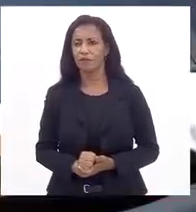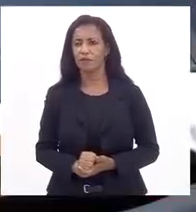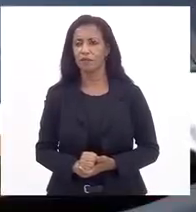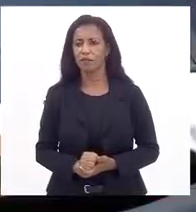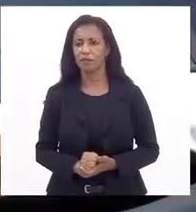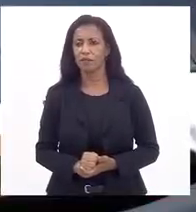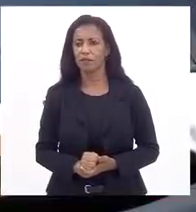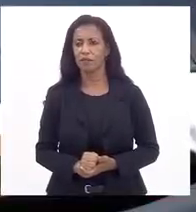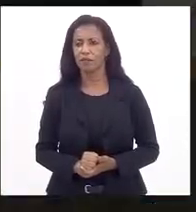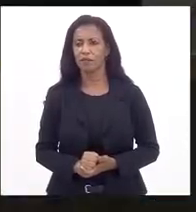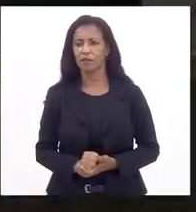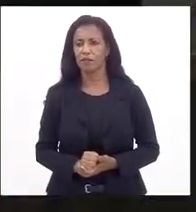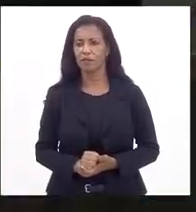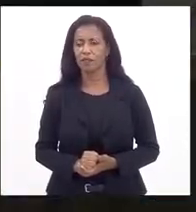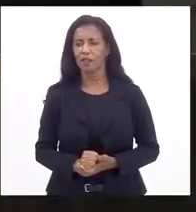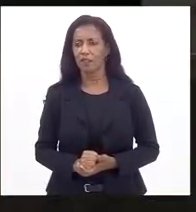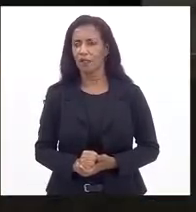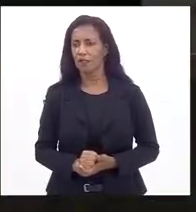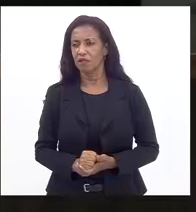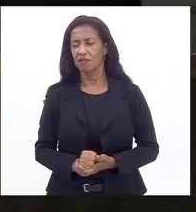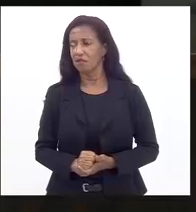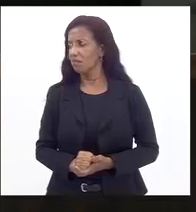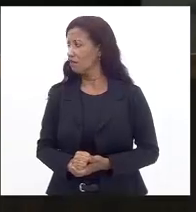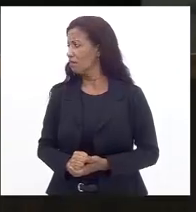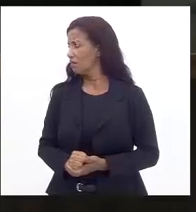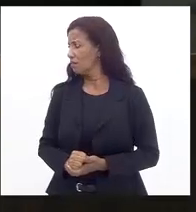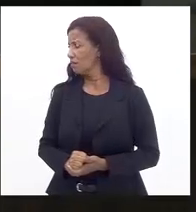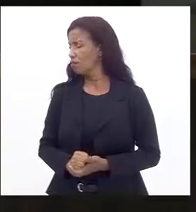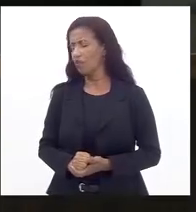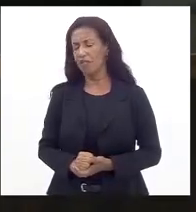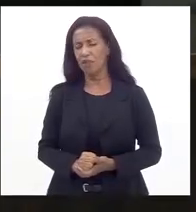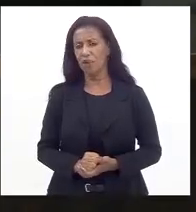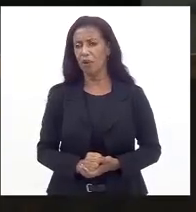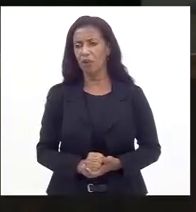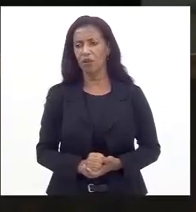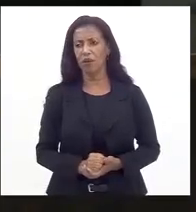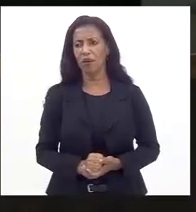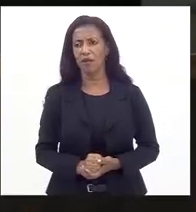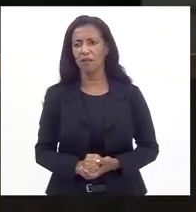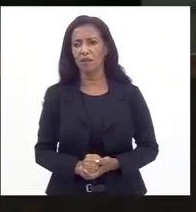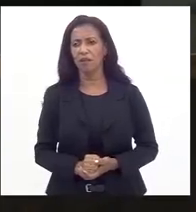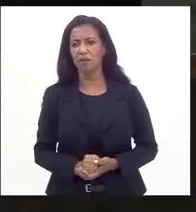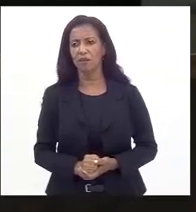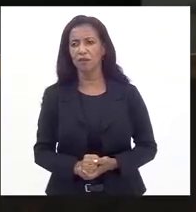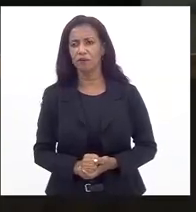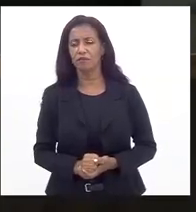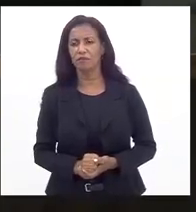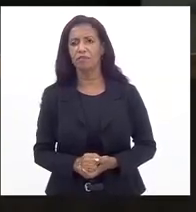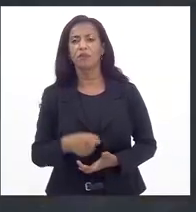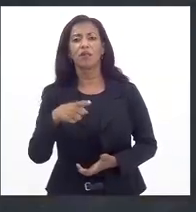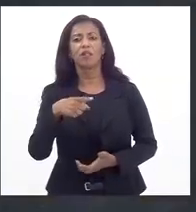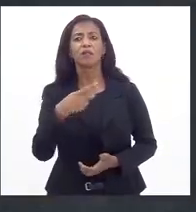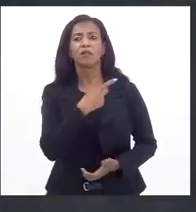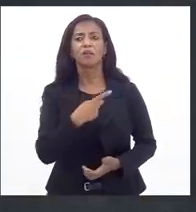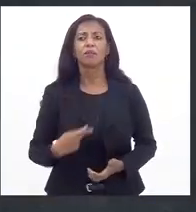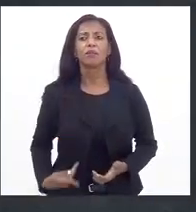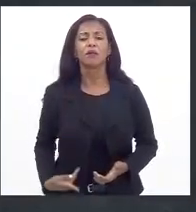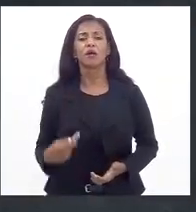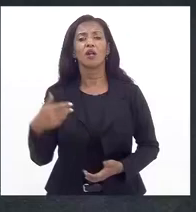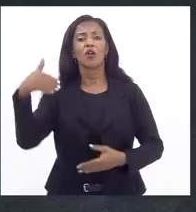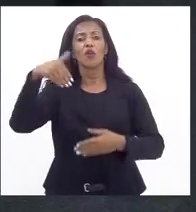então tantos fica muito cuidado vai ter um para cada microfone a parte tá deitado Luiz um minuto o deputado senhor presidente